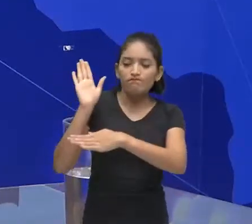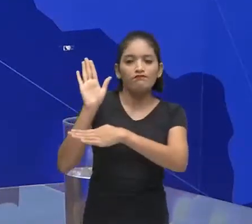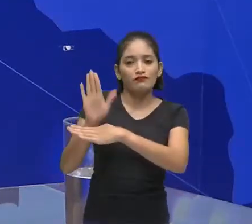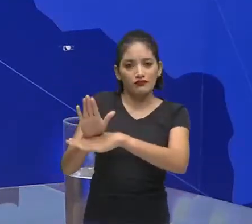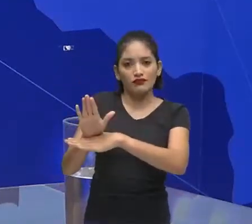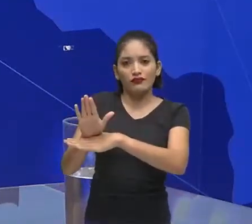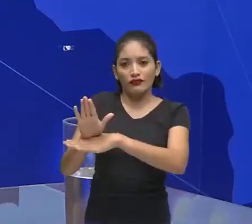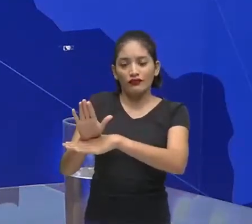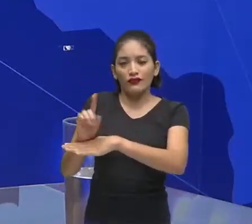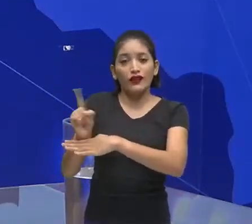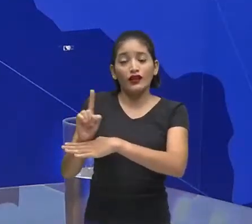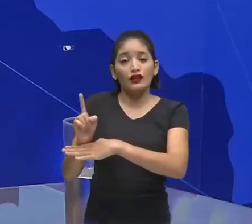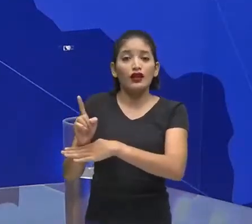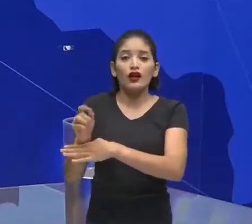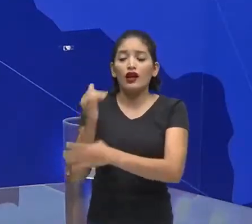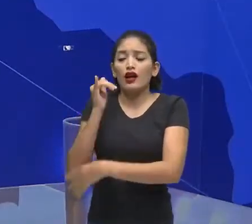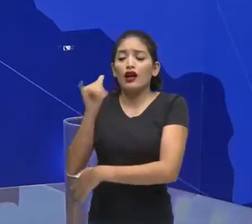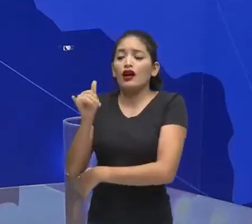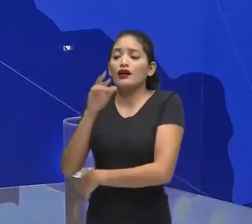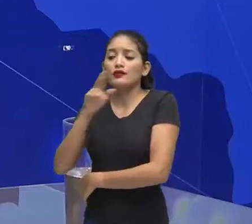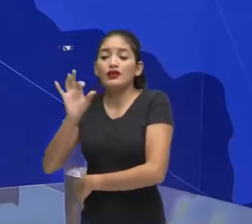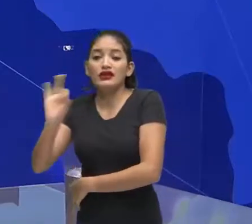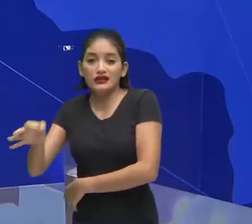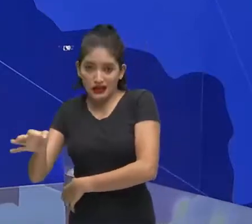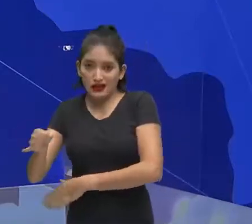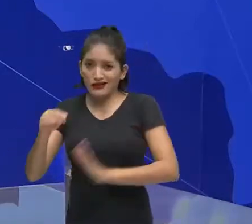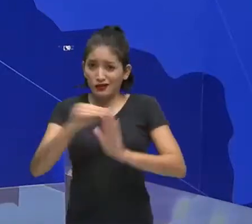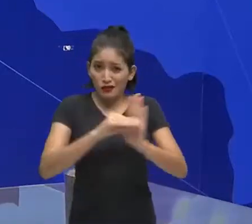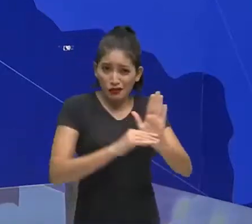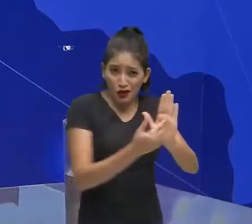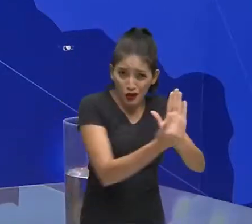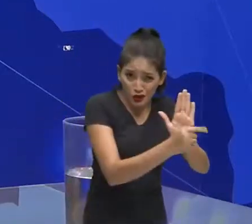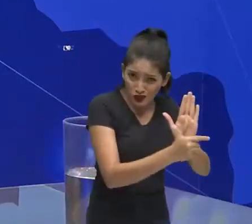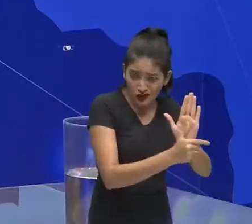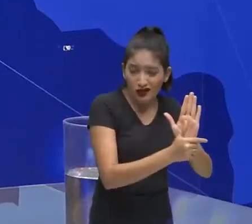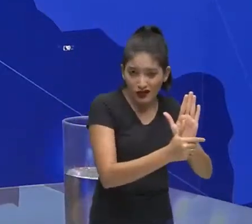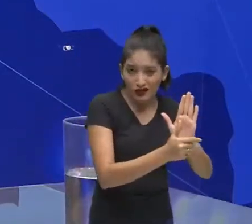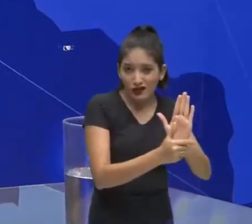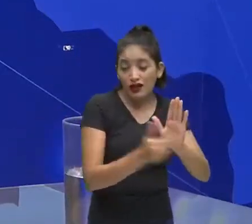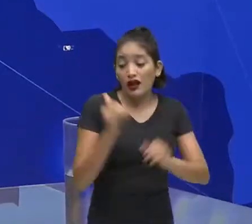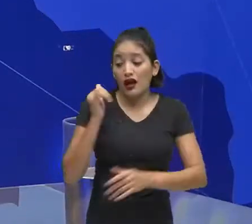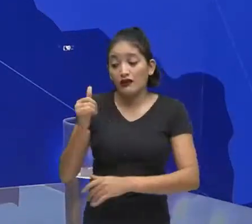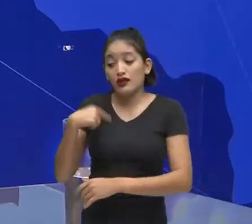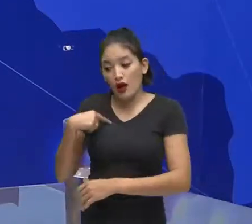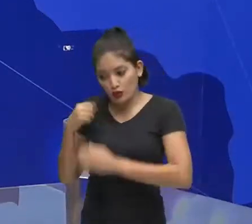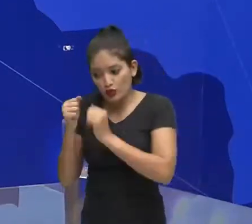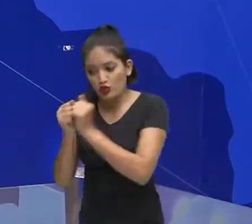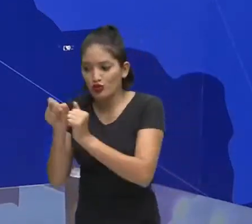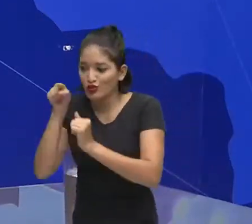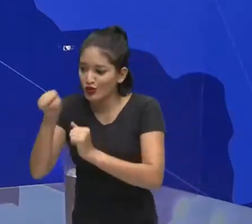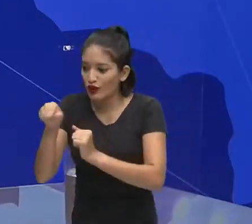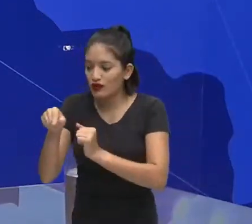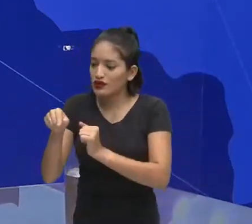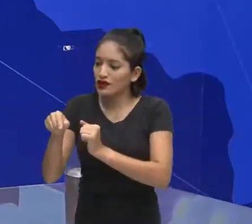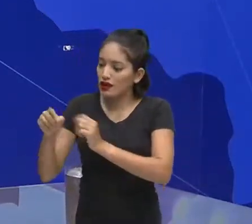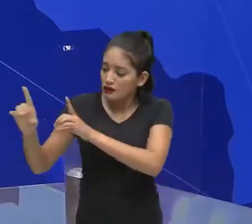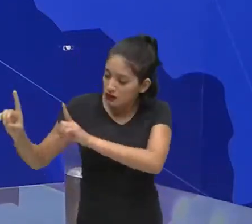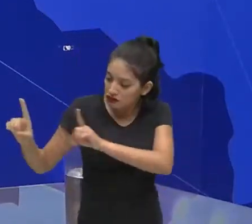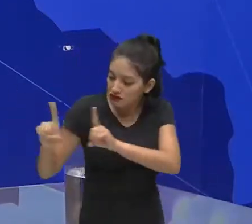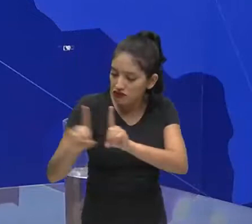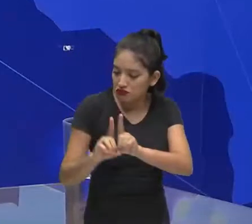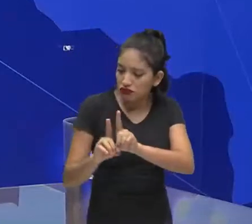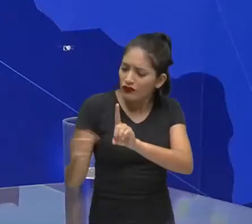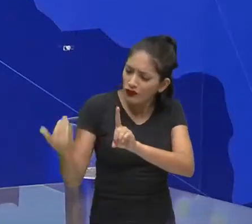Se não dizer a resposta correta, a receita de bolo que não existe, dizer que eu estou com você, eu estou do seu lado,